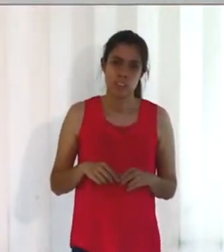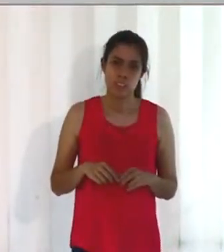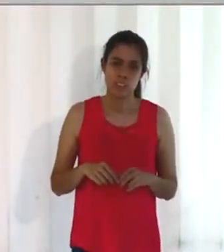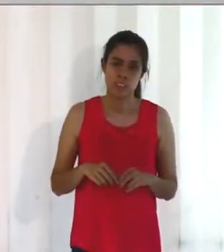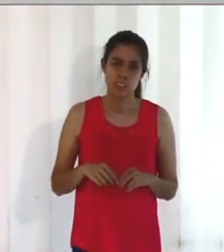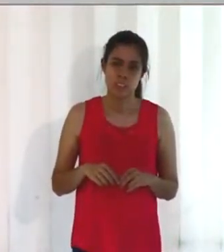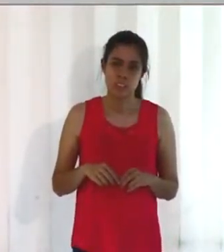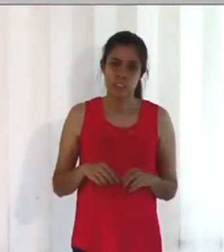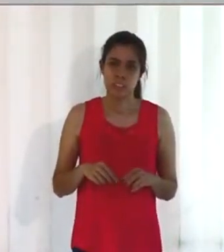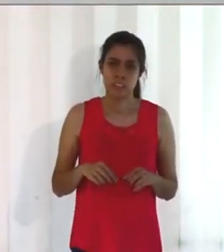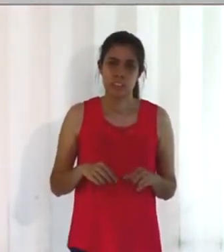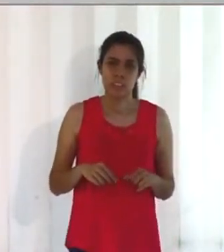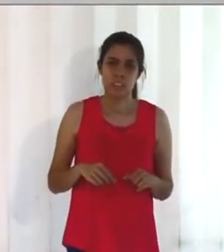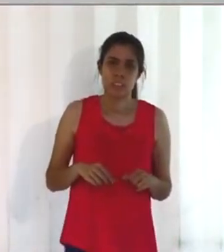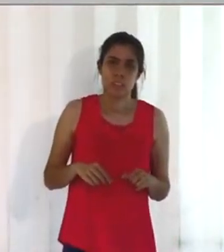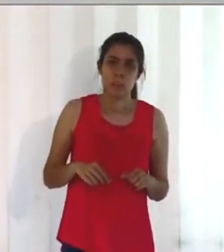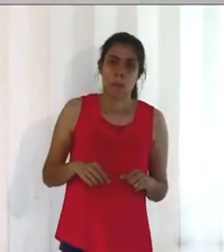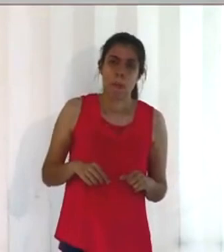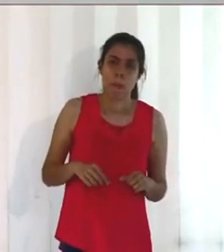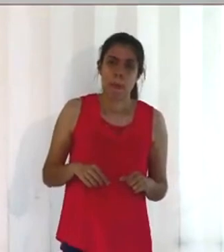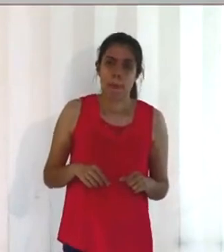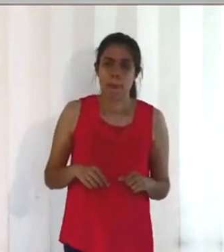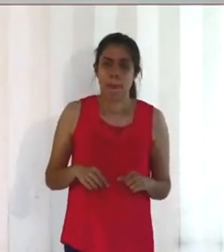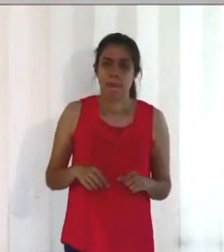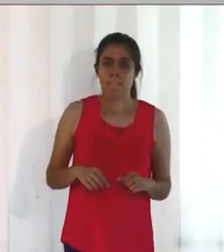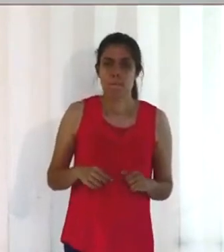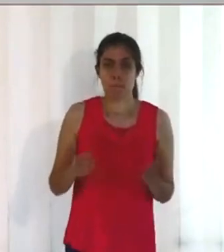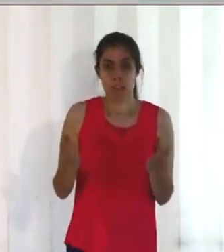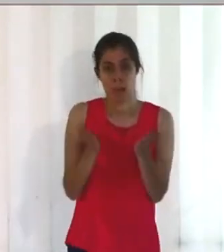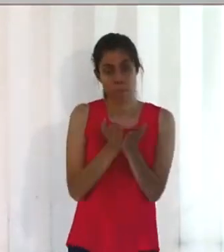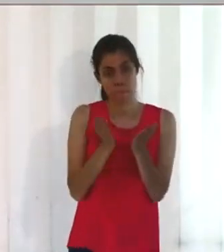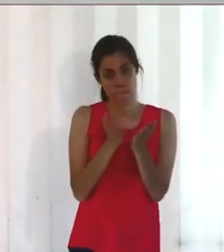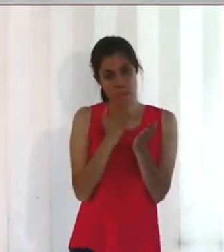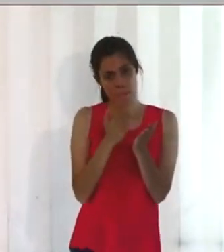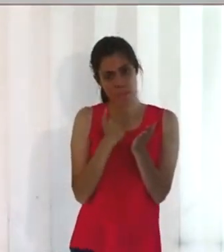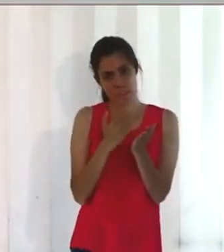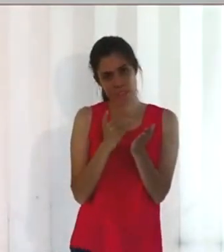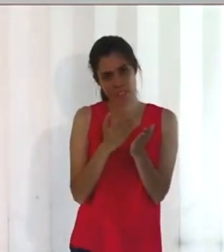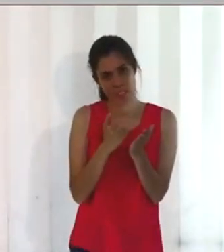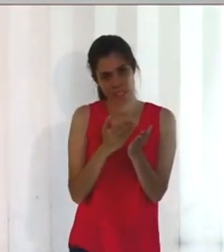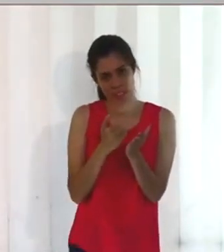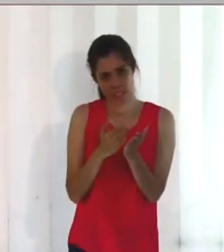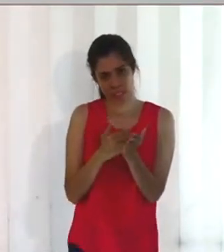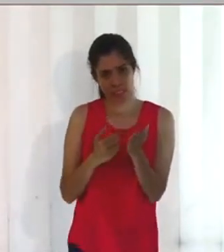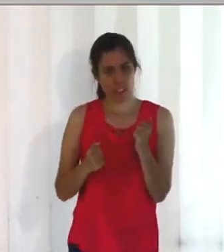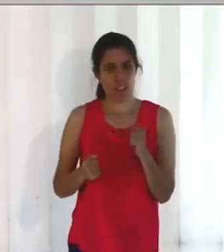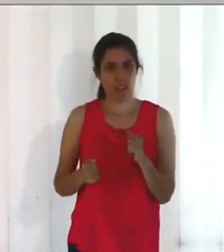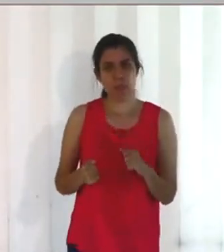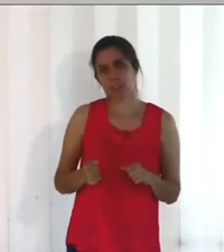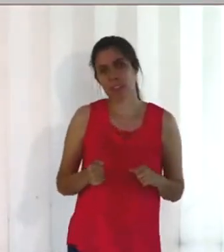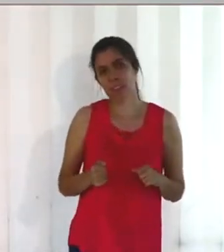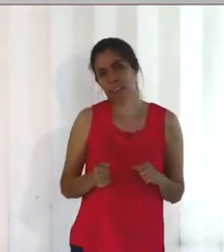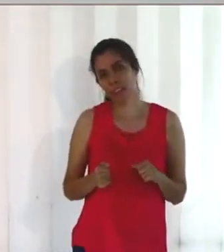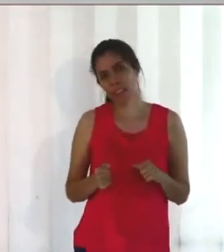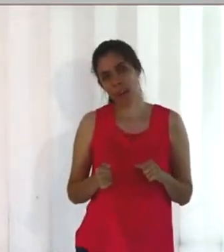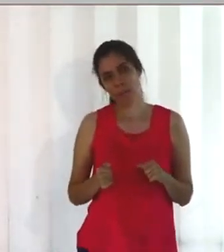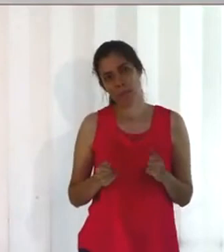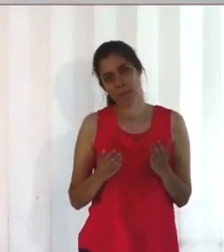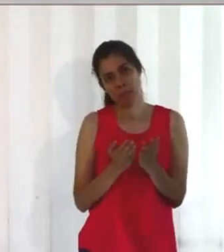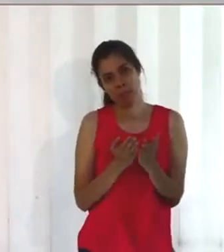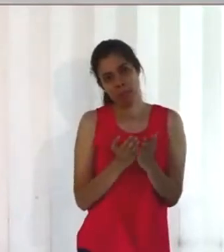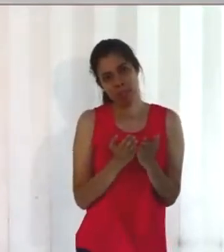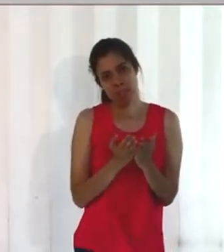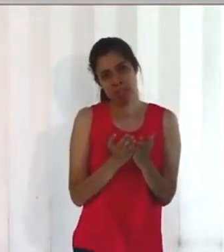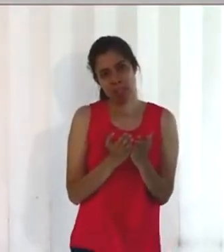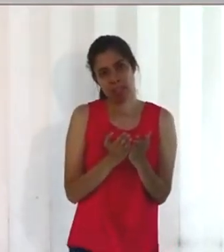consagrarmos-nos ao Senhor. Essa Bíblia que o pastor pediu para você desenhar aí é a palavra da salvação, é a palavra de Deus. É